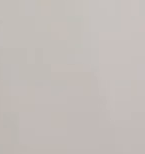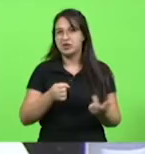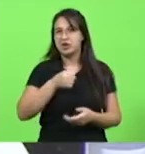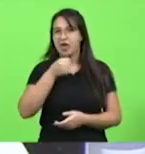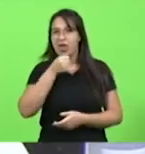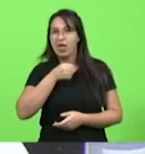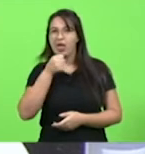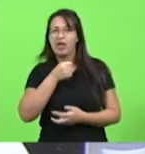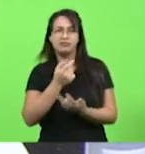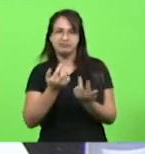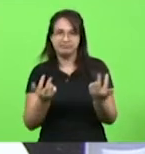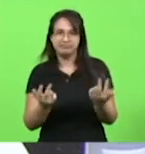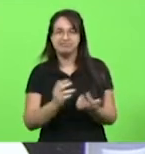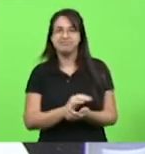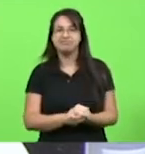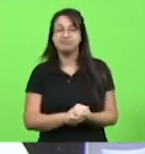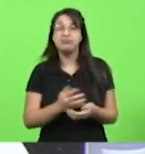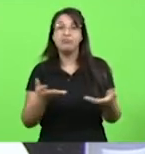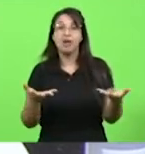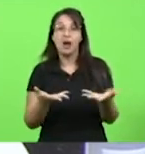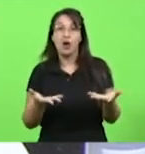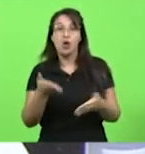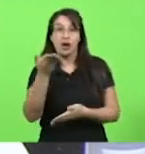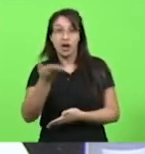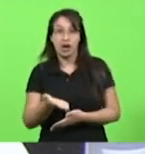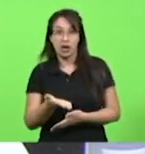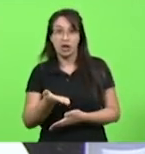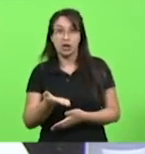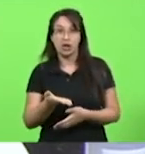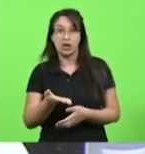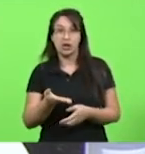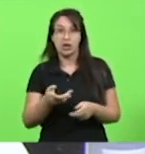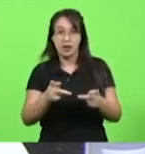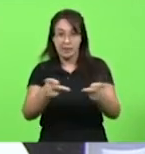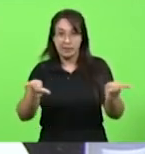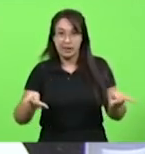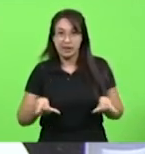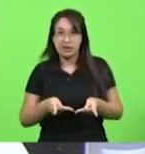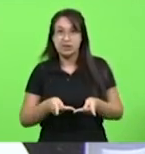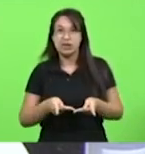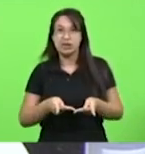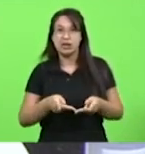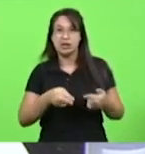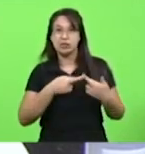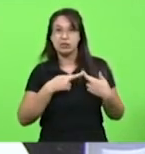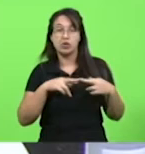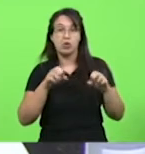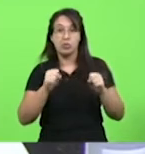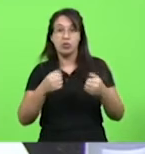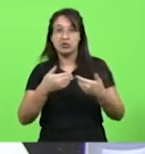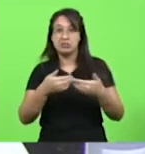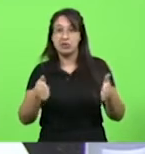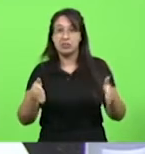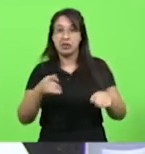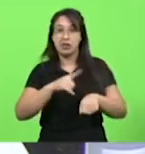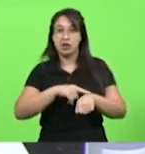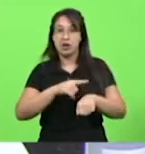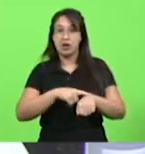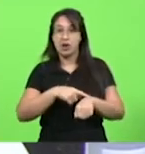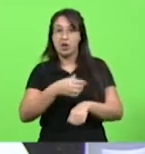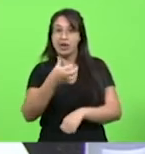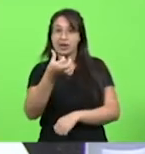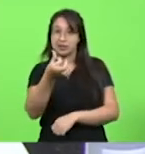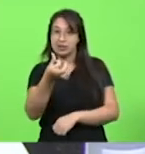covid-19 agora o sujeito dono de uma pizzaria ele pode abrir as 6 horas da manhã Que bom